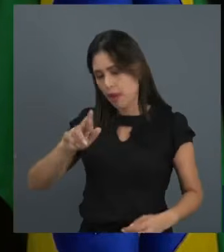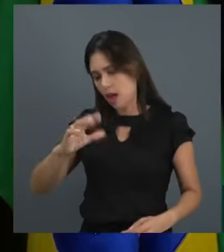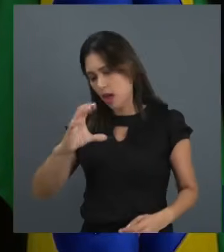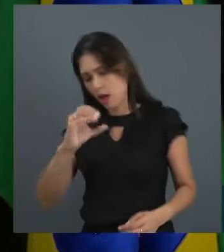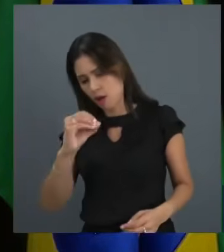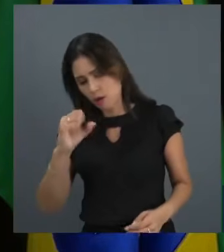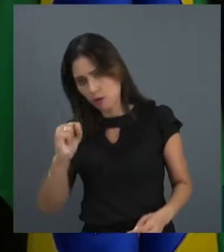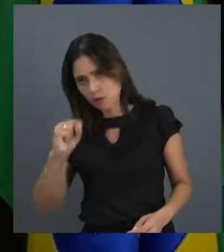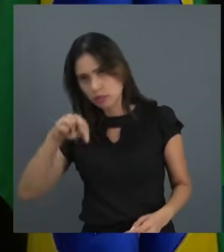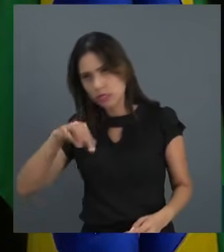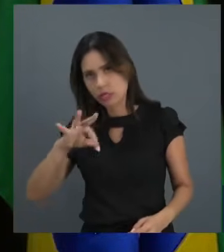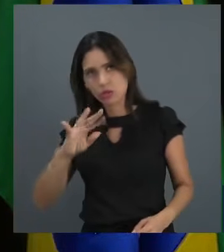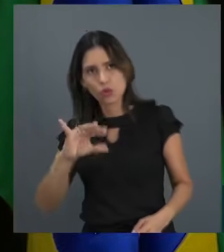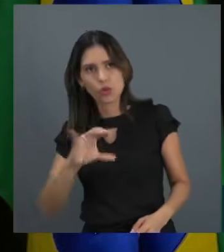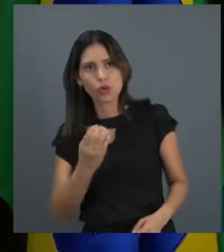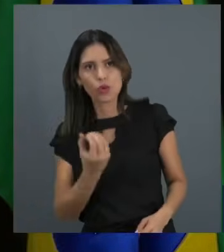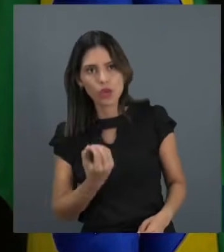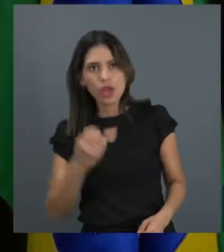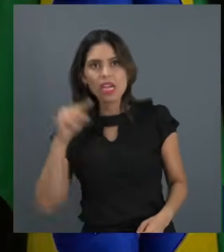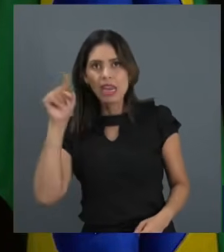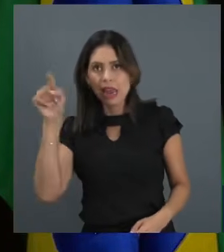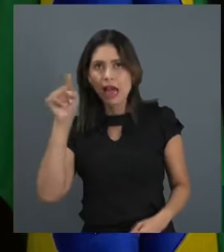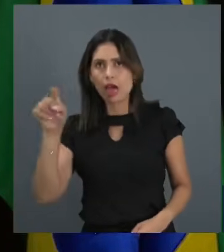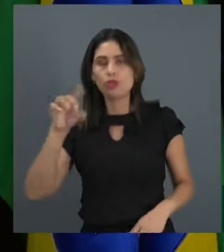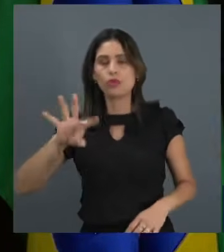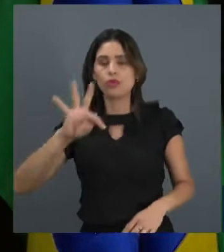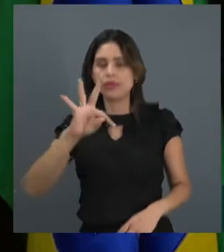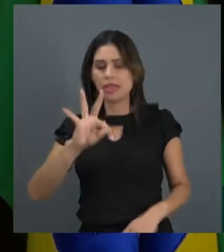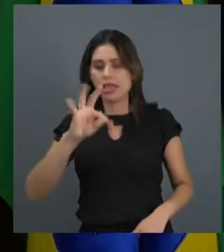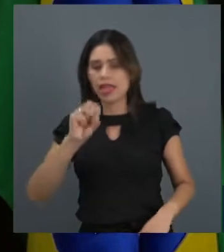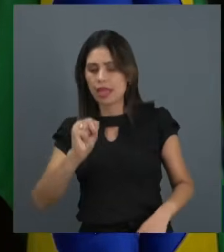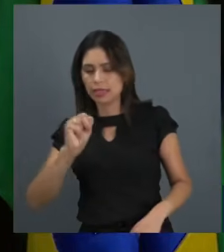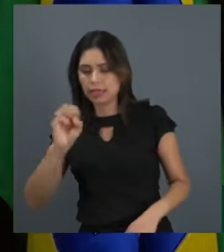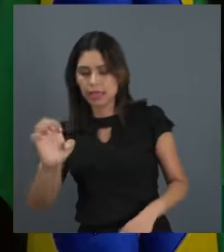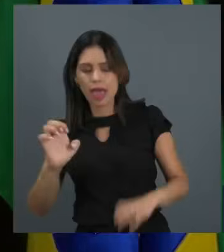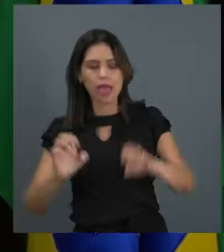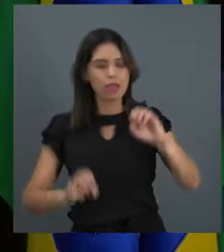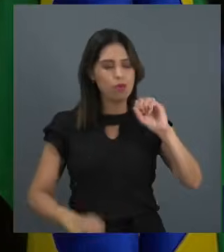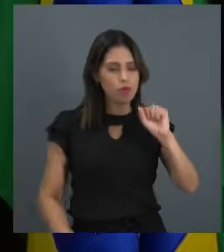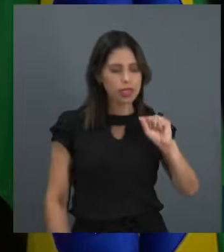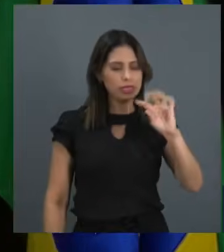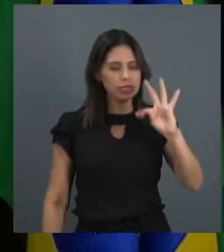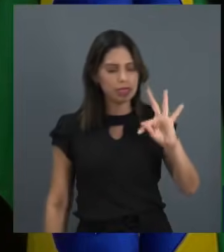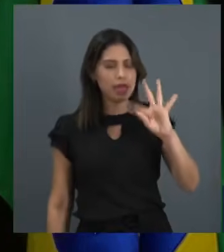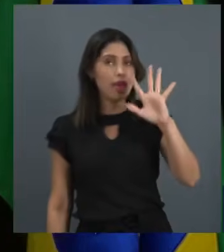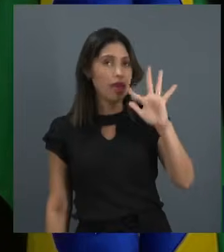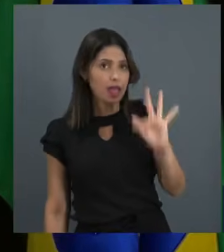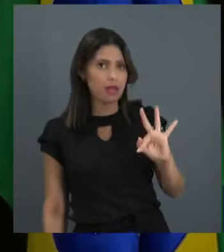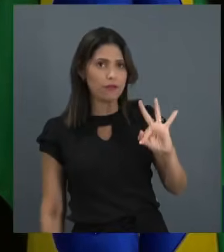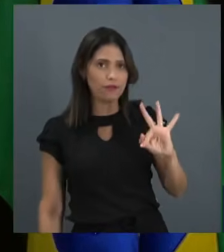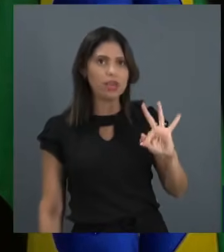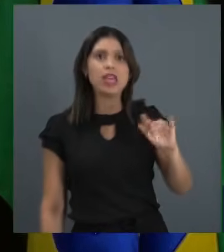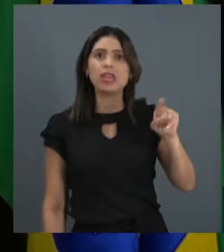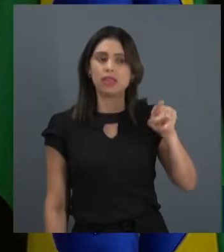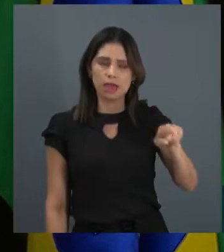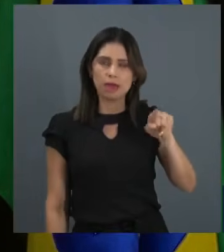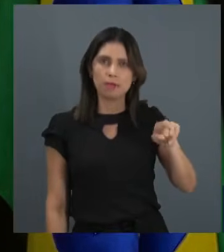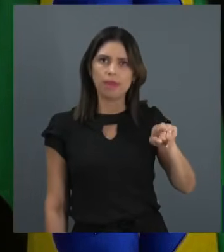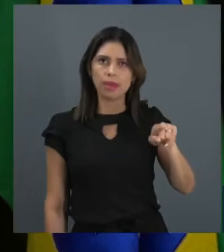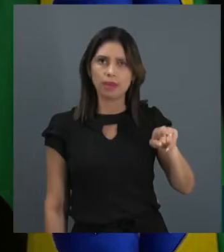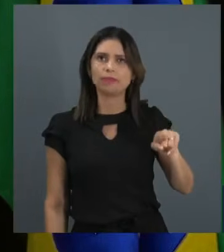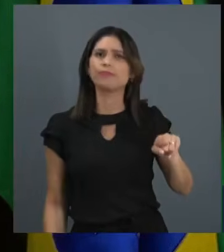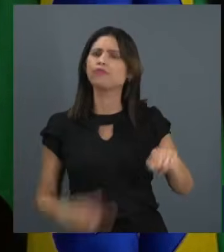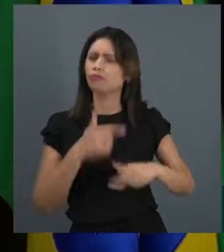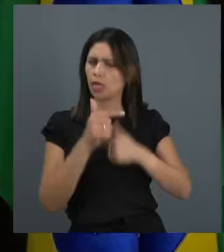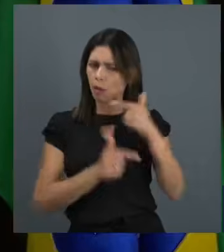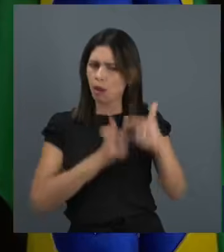com atuação no TSE e STF. E, é claro, o Eduardo Tagliaferro, que trabalhava